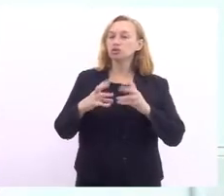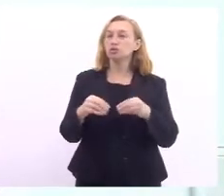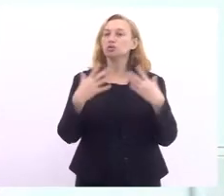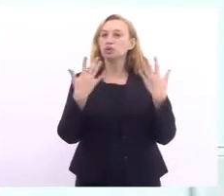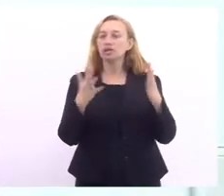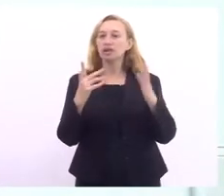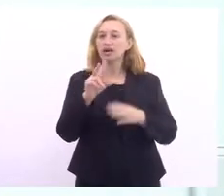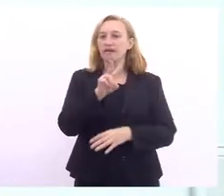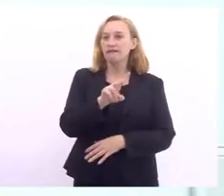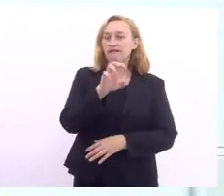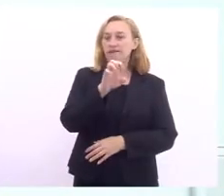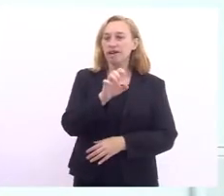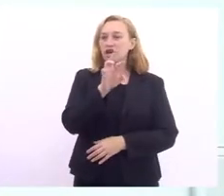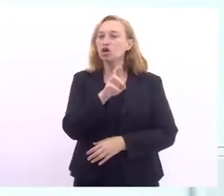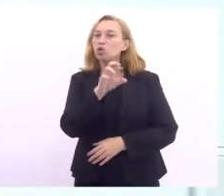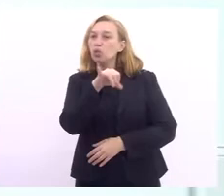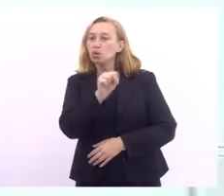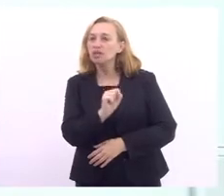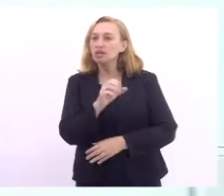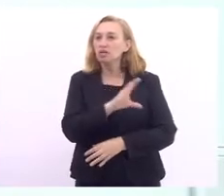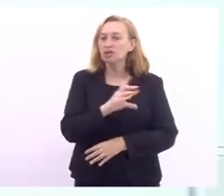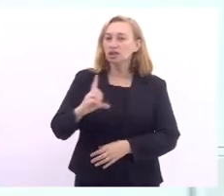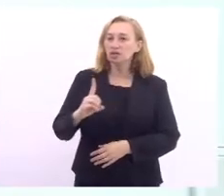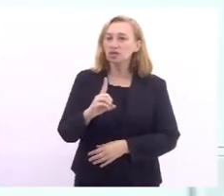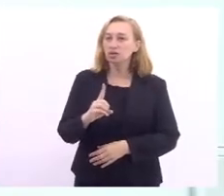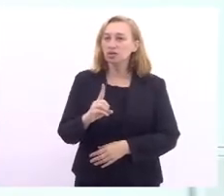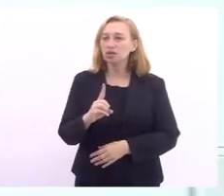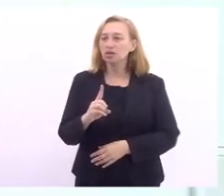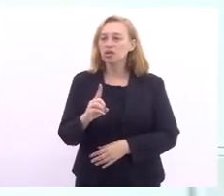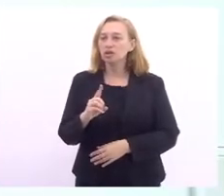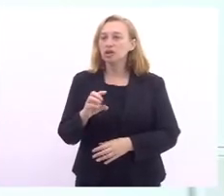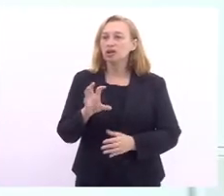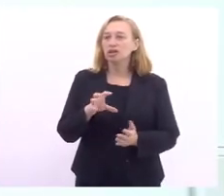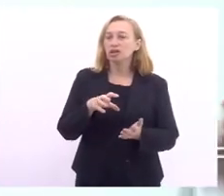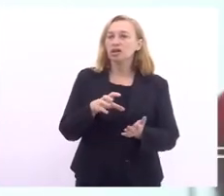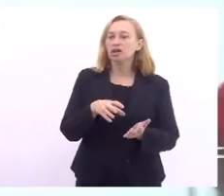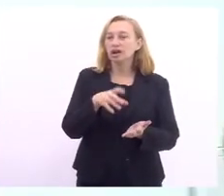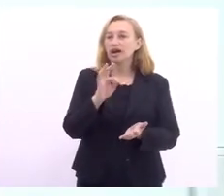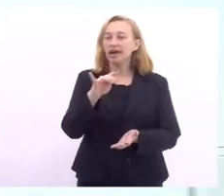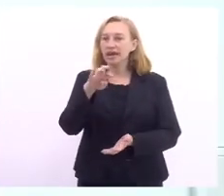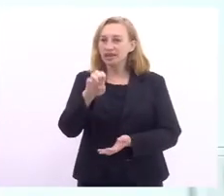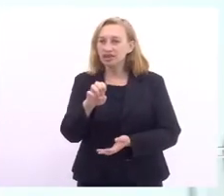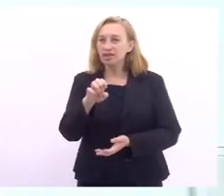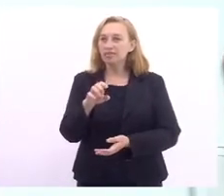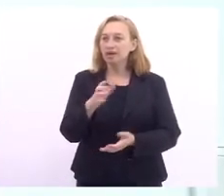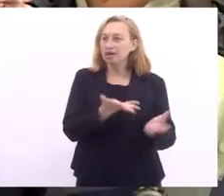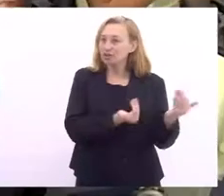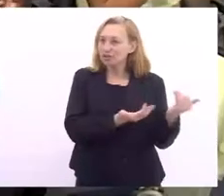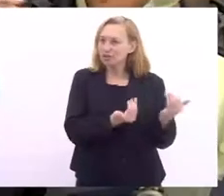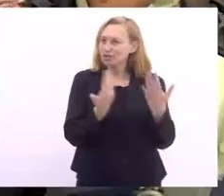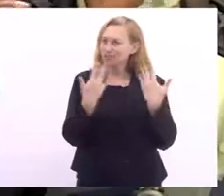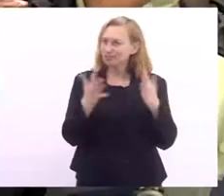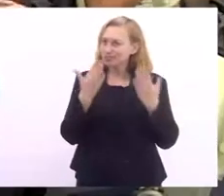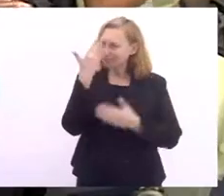saudar a Veruska Delfino coordenadora da agência de redes para juventude brigada Veruska cadê você